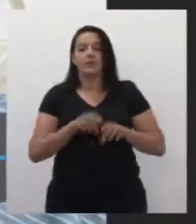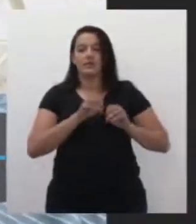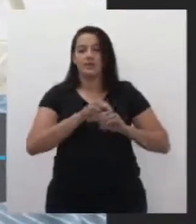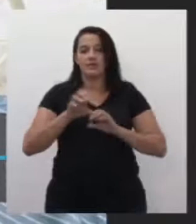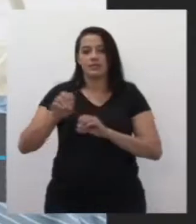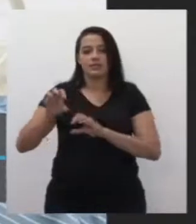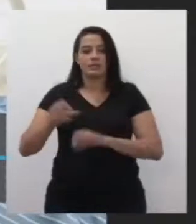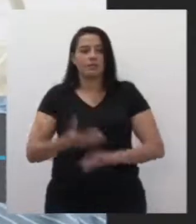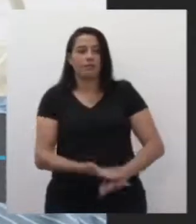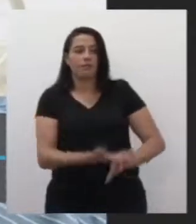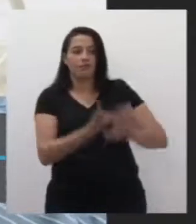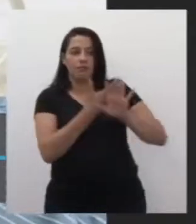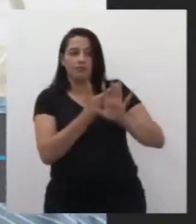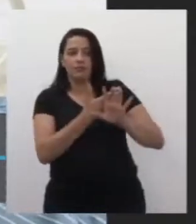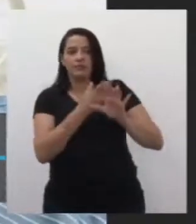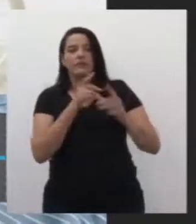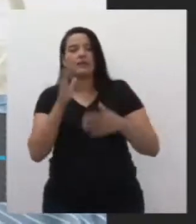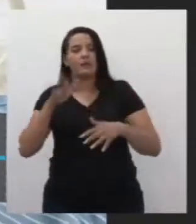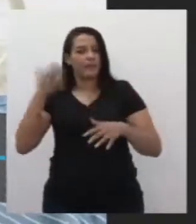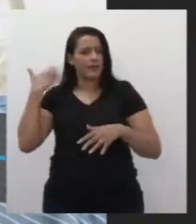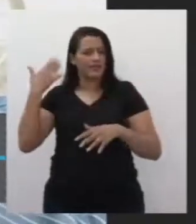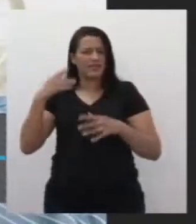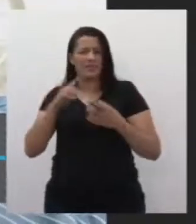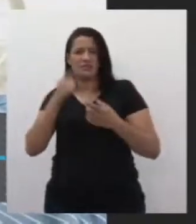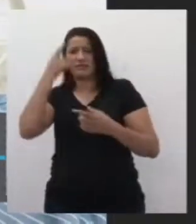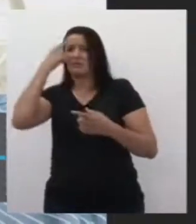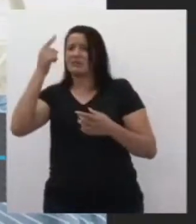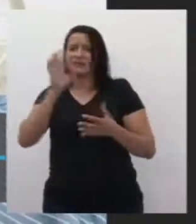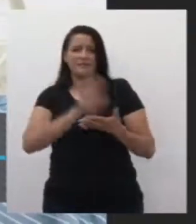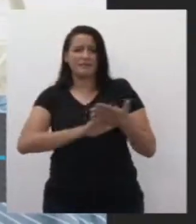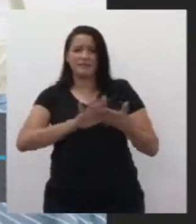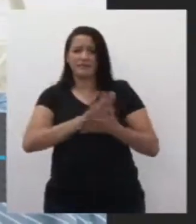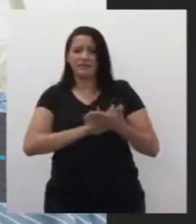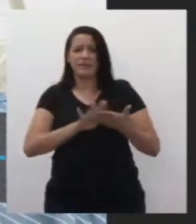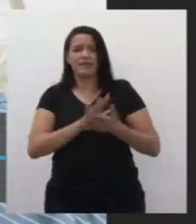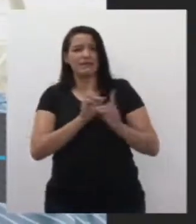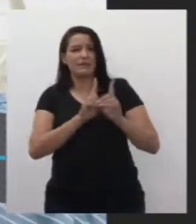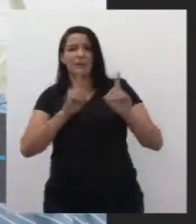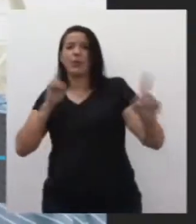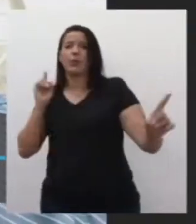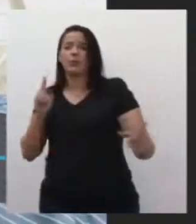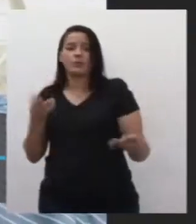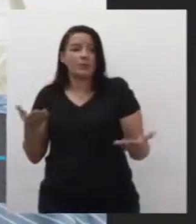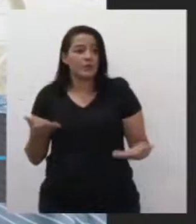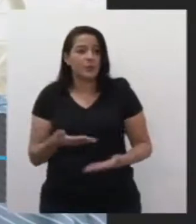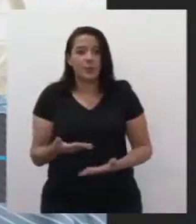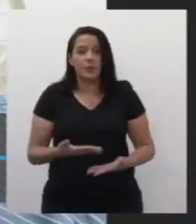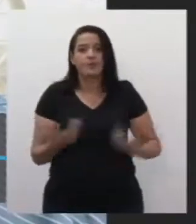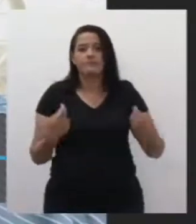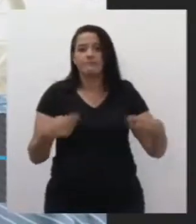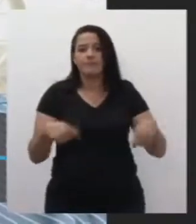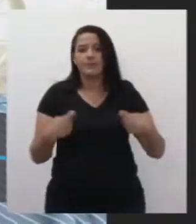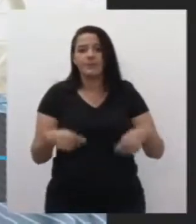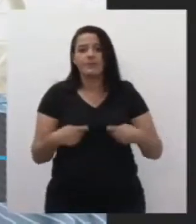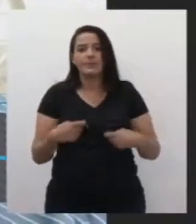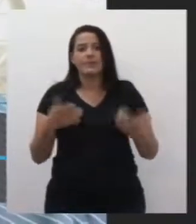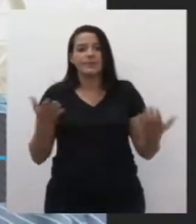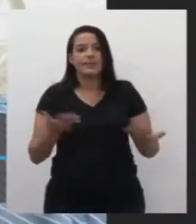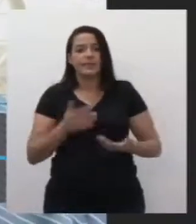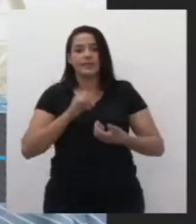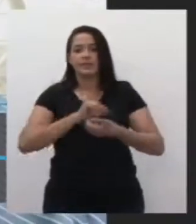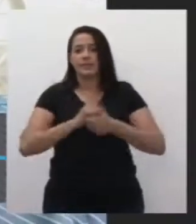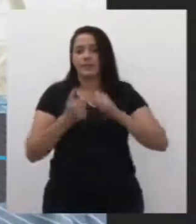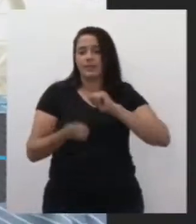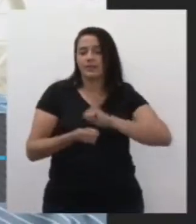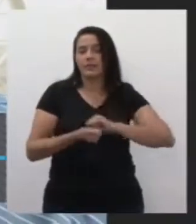gente viu que era algo que era muito distante a se pensar, mas hoje em dia a gente vê que na prática ele já entrou sopetando nas